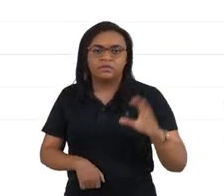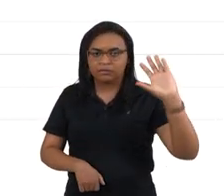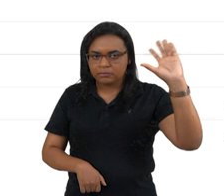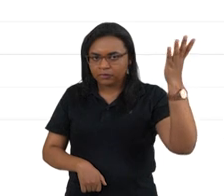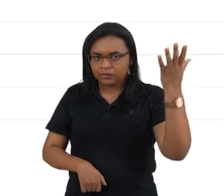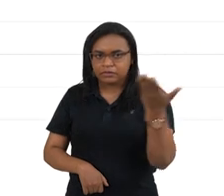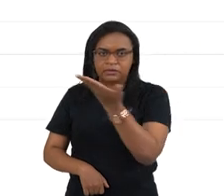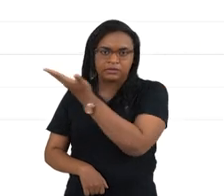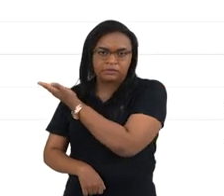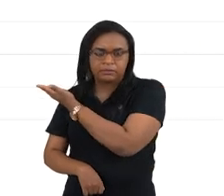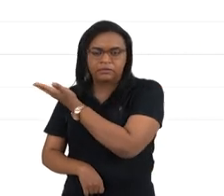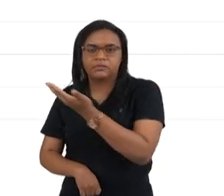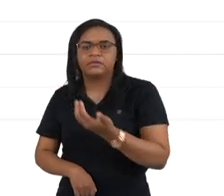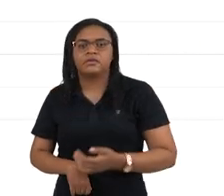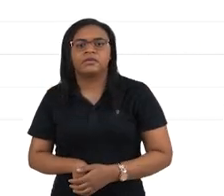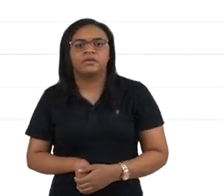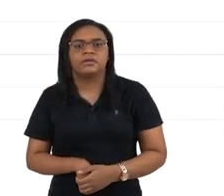situações. Pessoal,